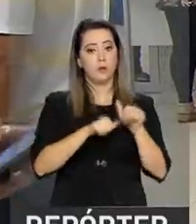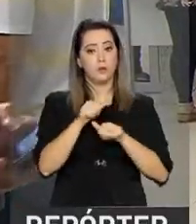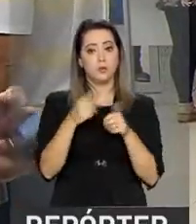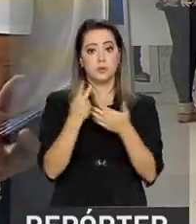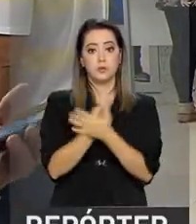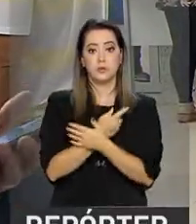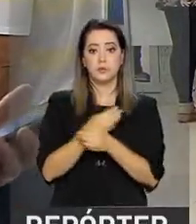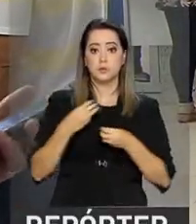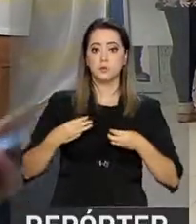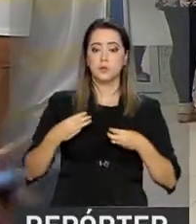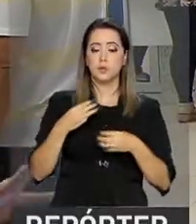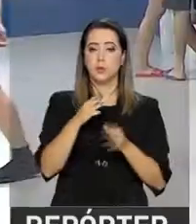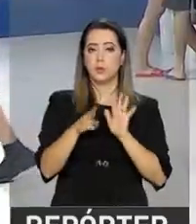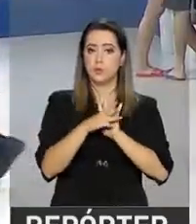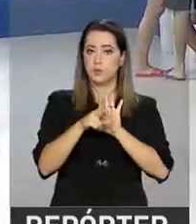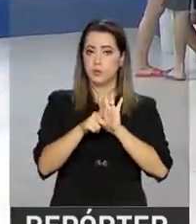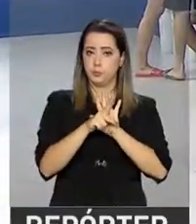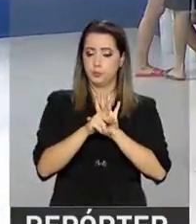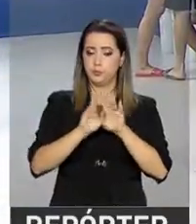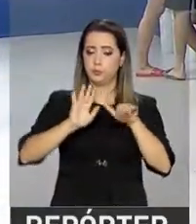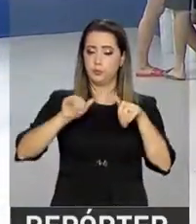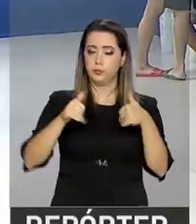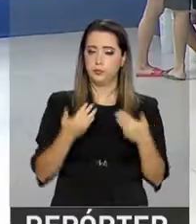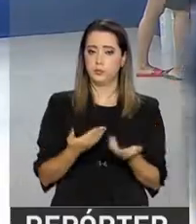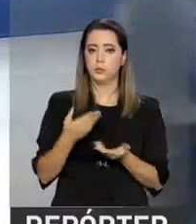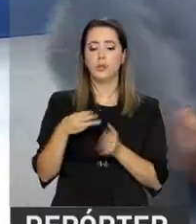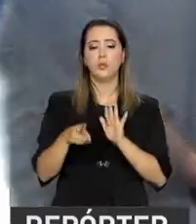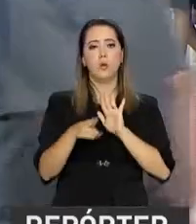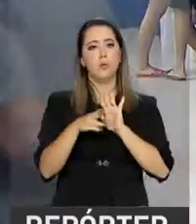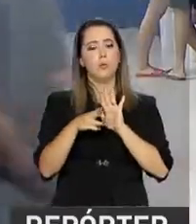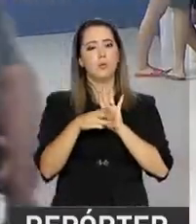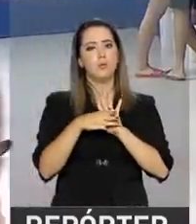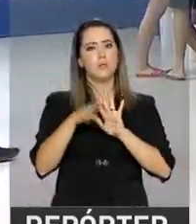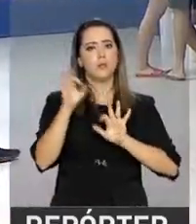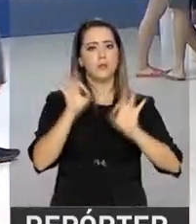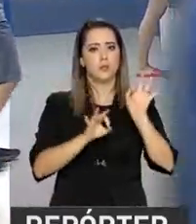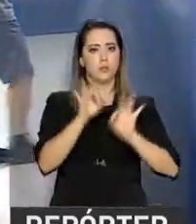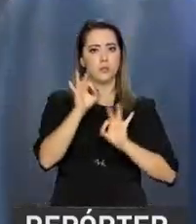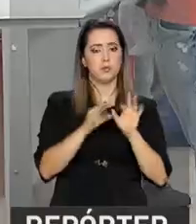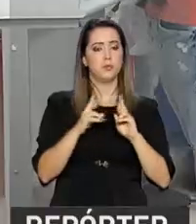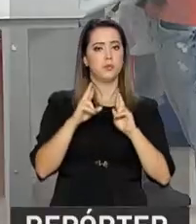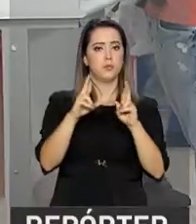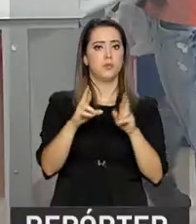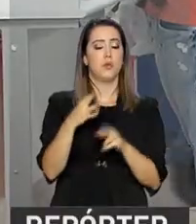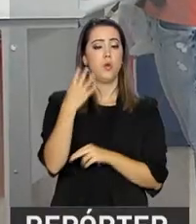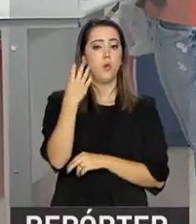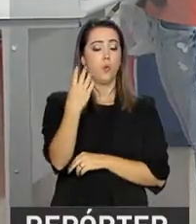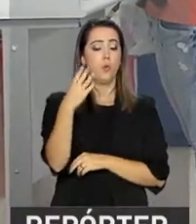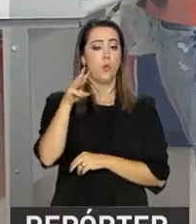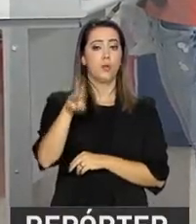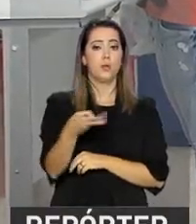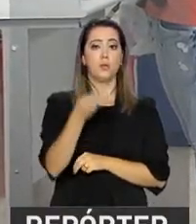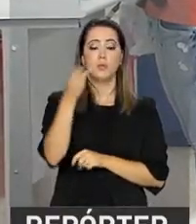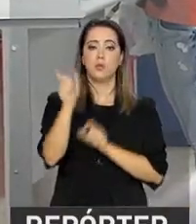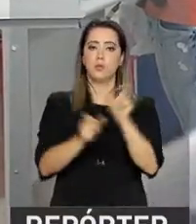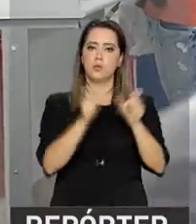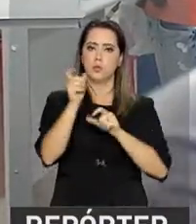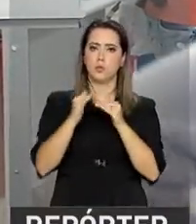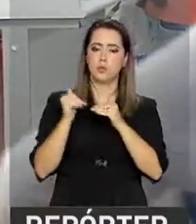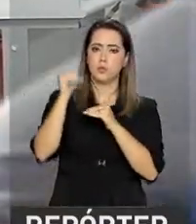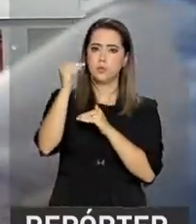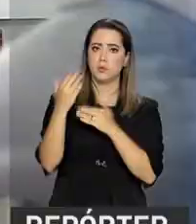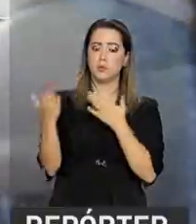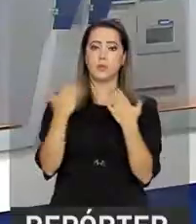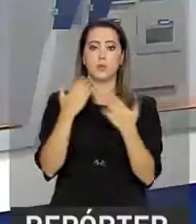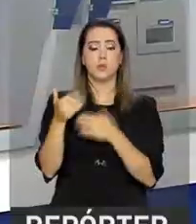por meio de medida provisória com isso o ministério do planejamento espera 4 milhões e 500 mil trabalhadores a mais